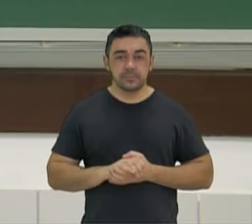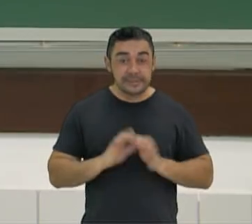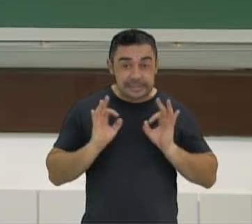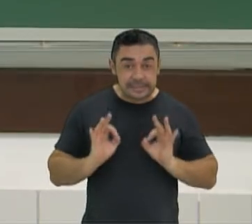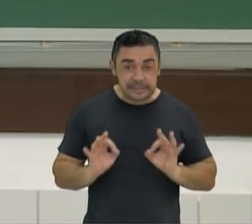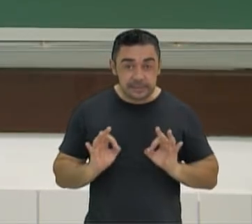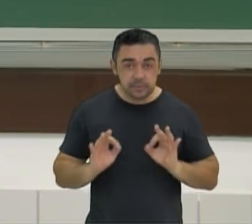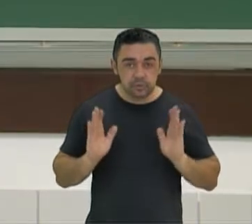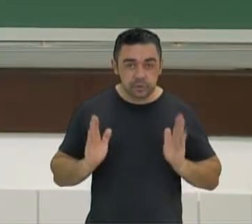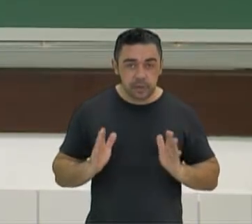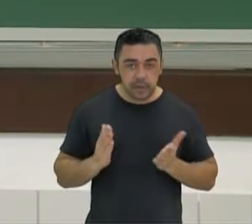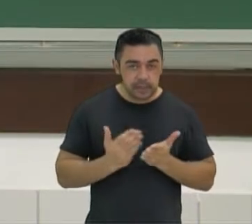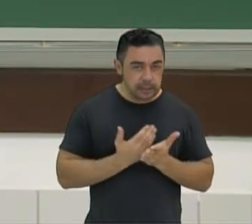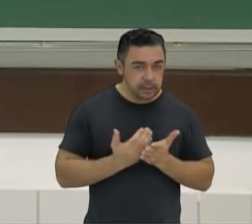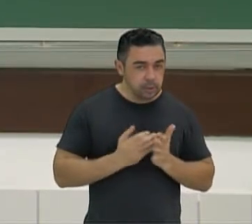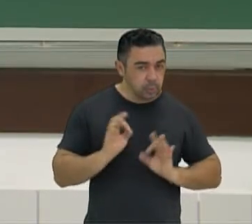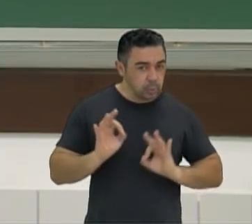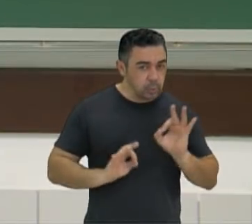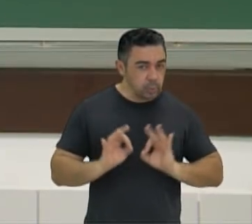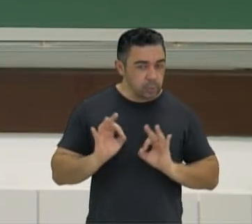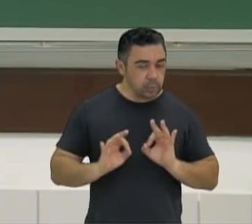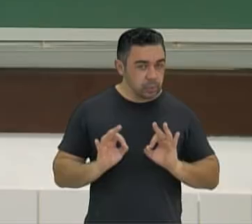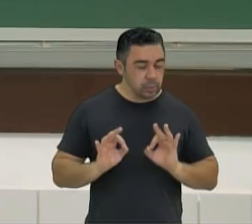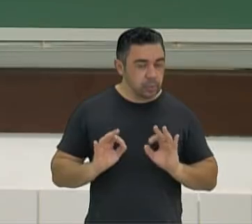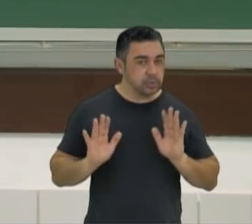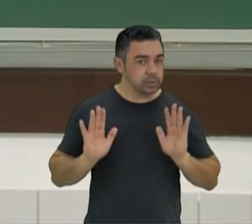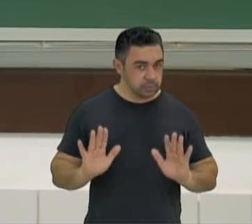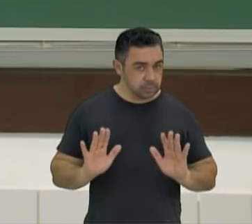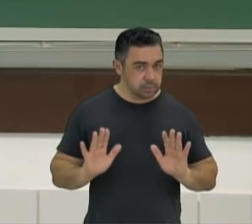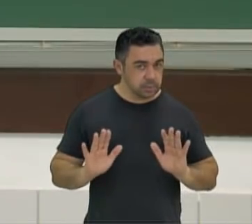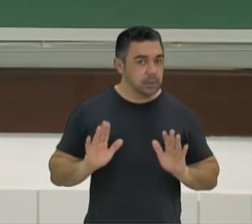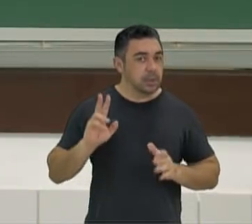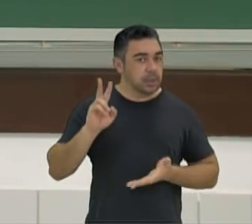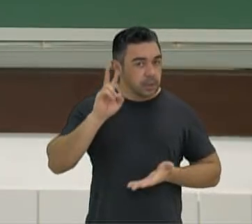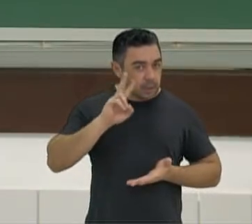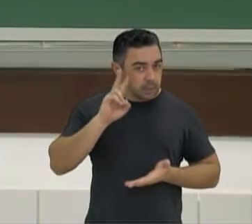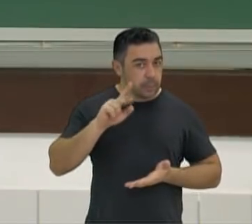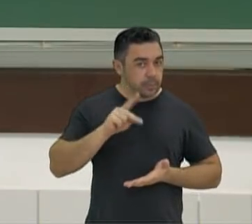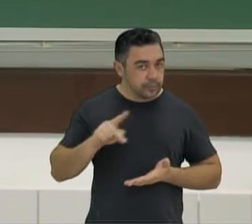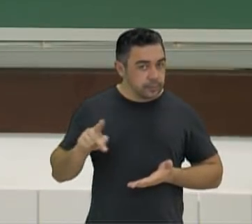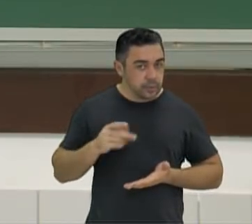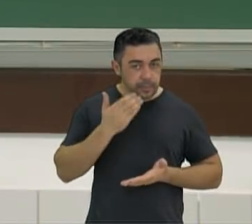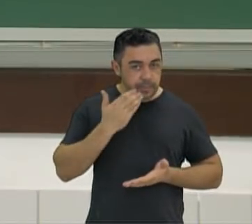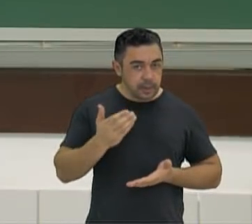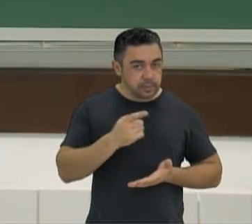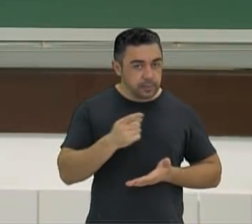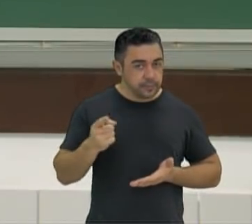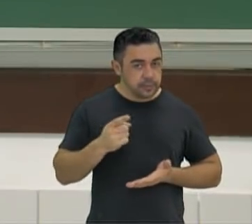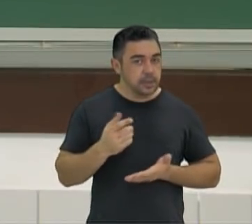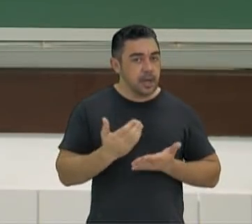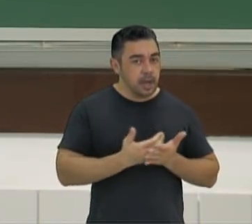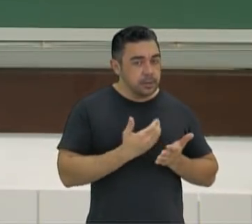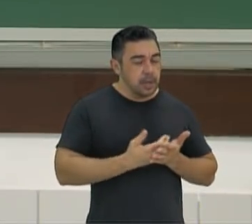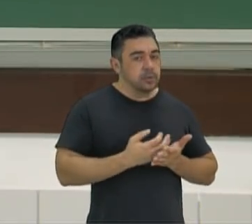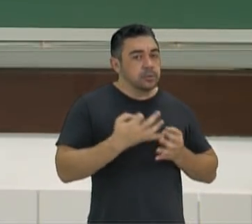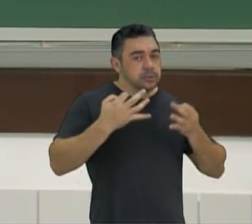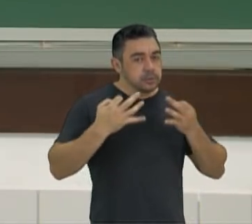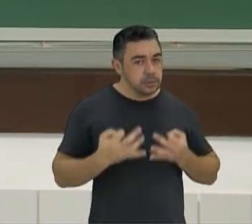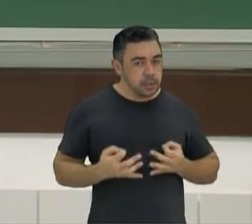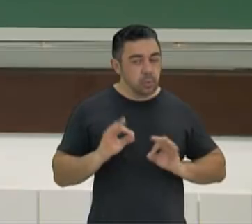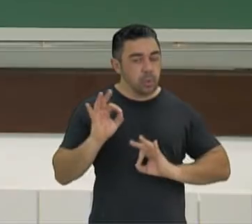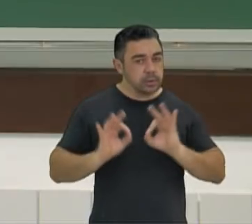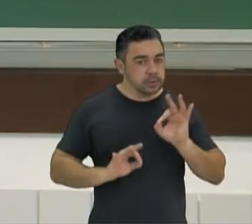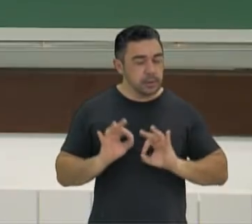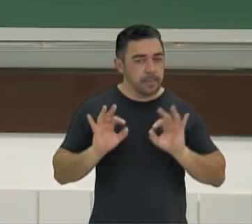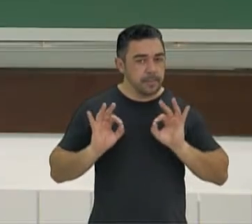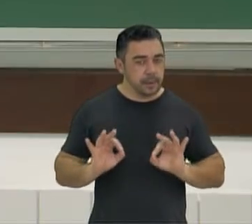tudo certo, caderno organizado. Lembra? A professora sempre fala para vocês, caderno organizado, os registros lá